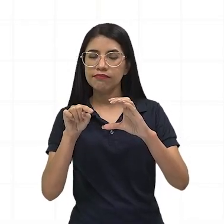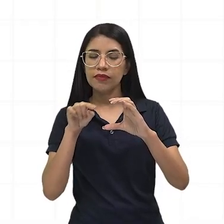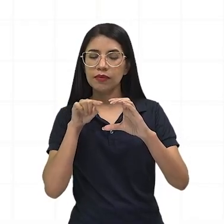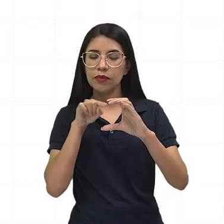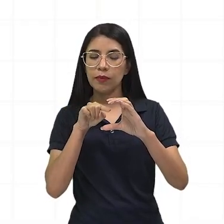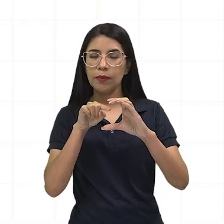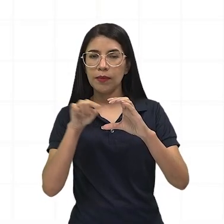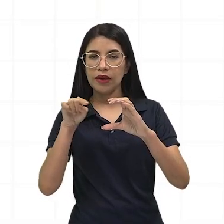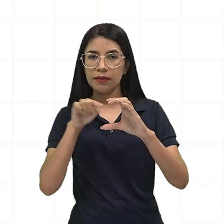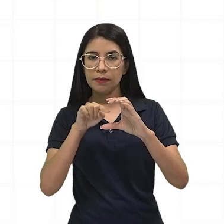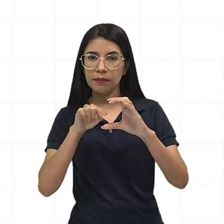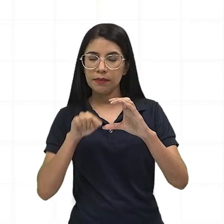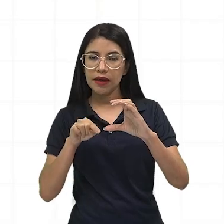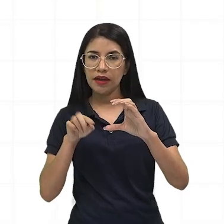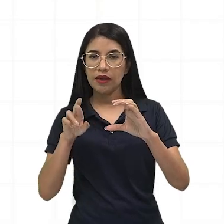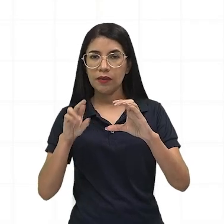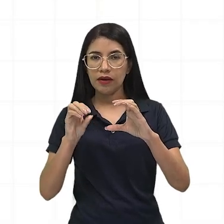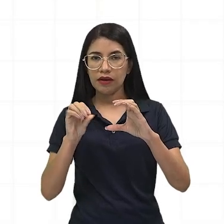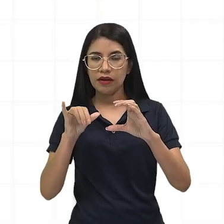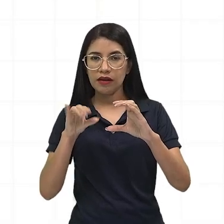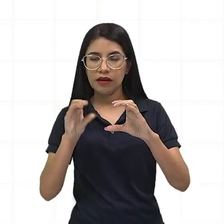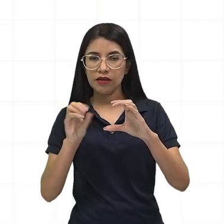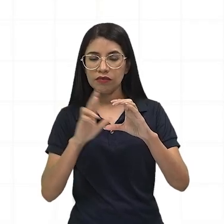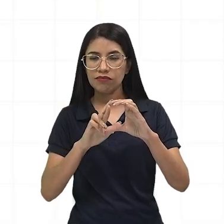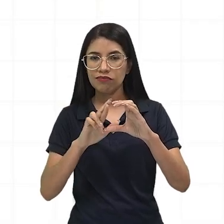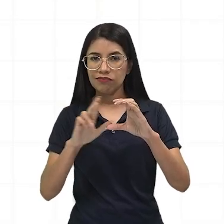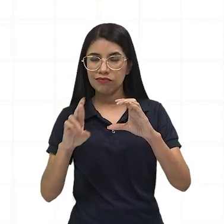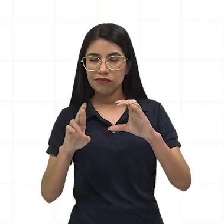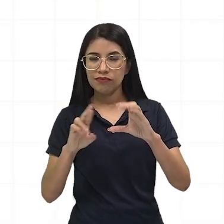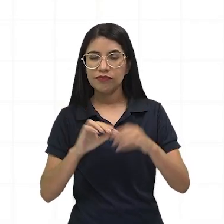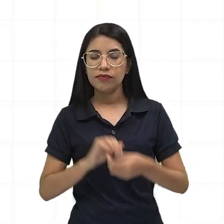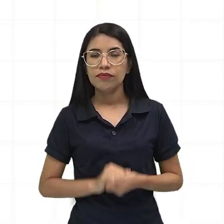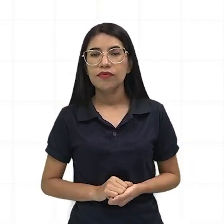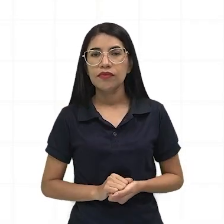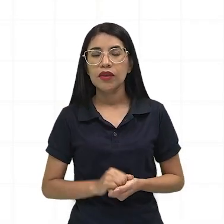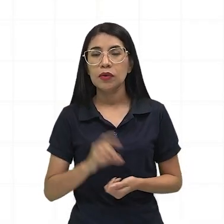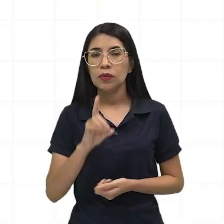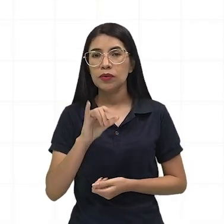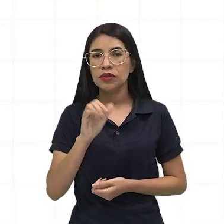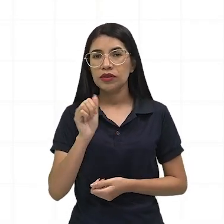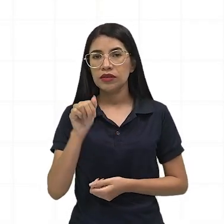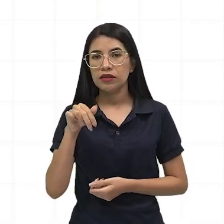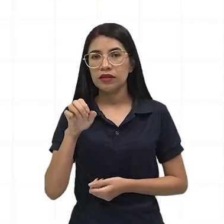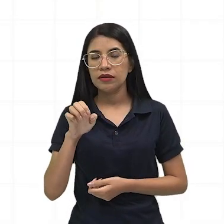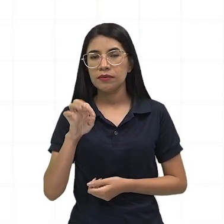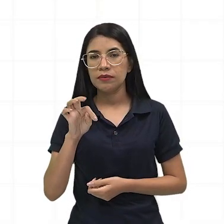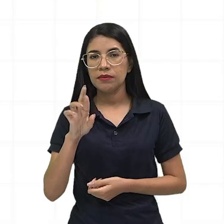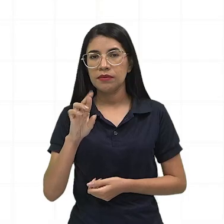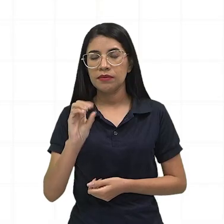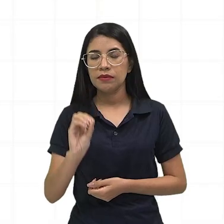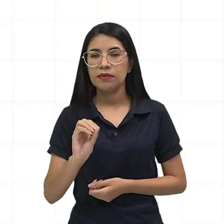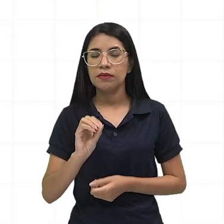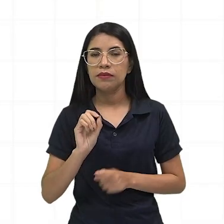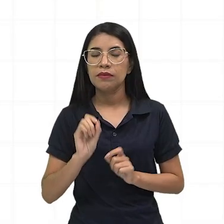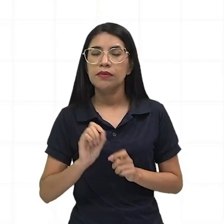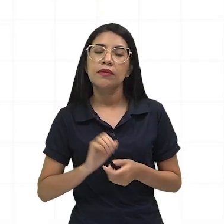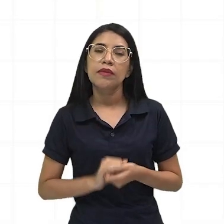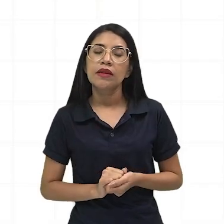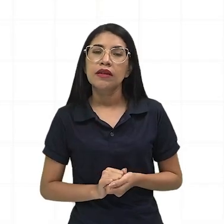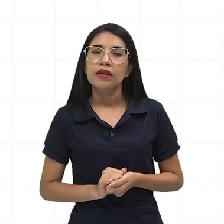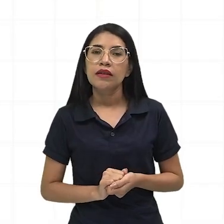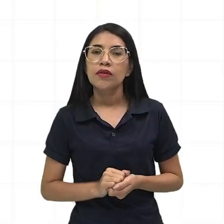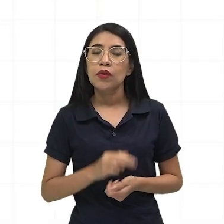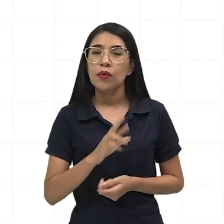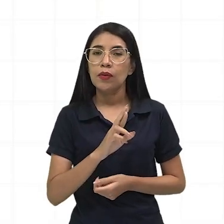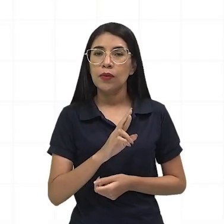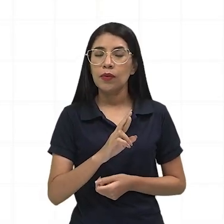raio. O diâmetro, ele é 2 vezes o raio. Porque quando